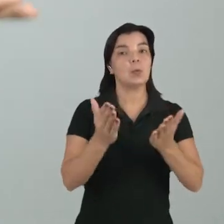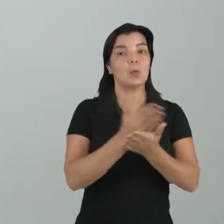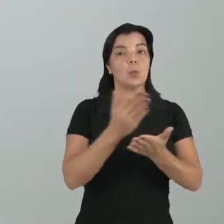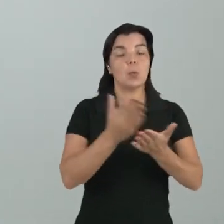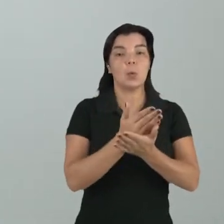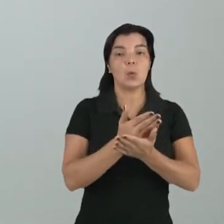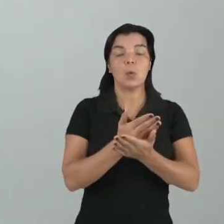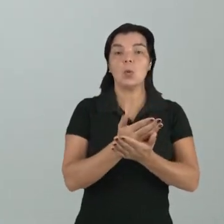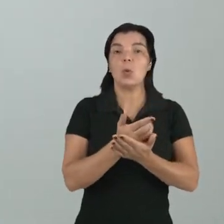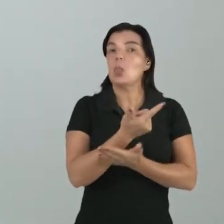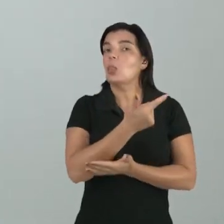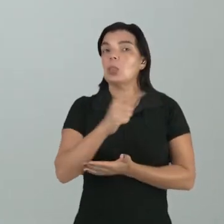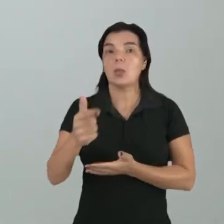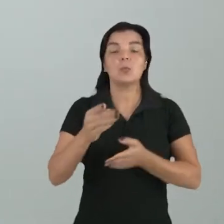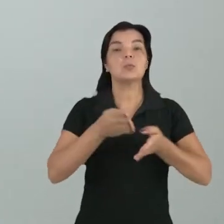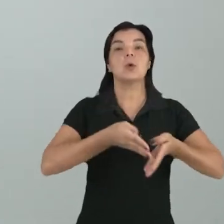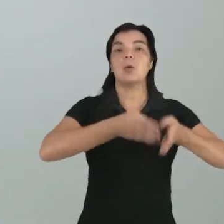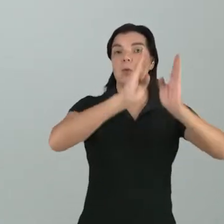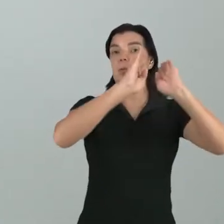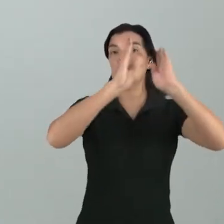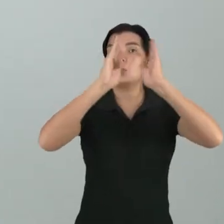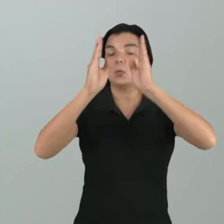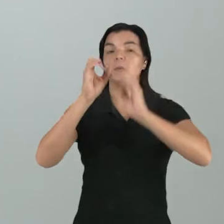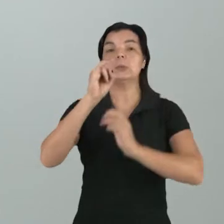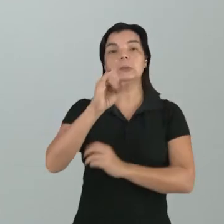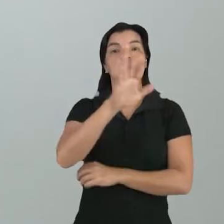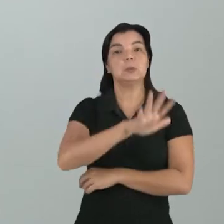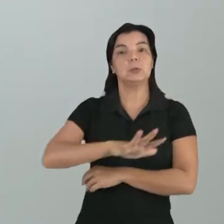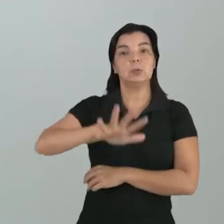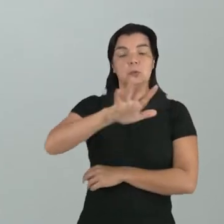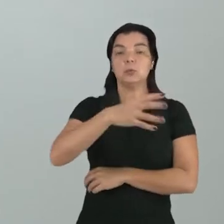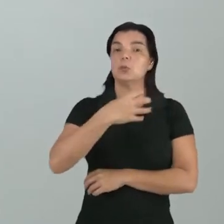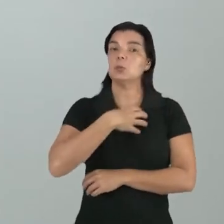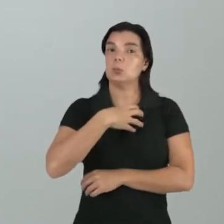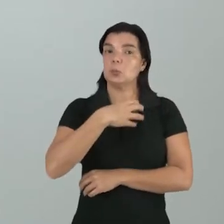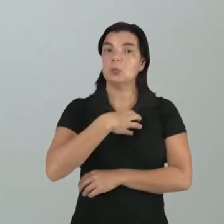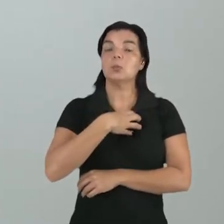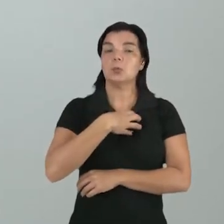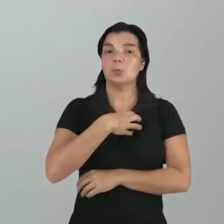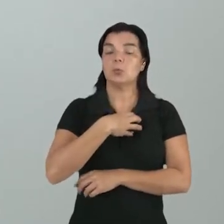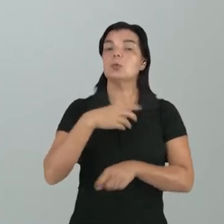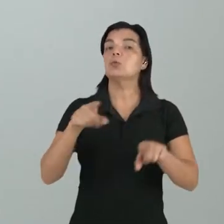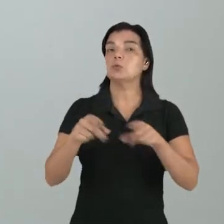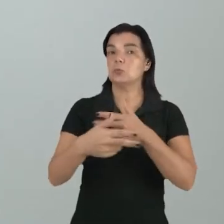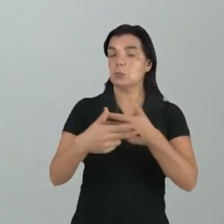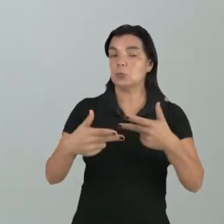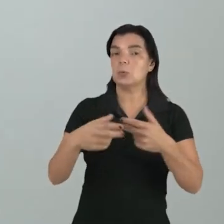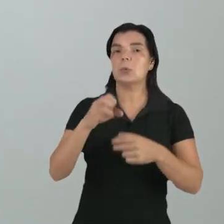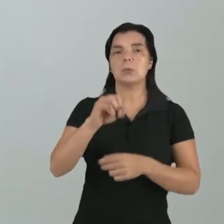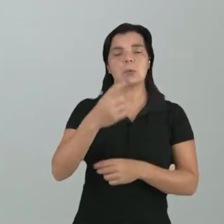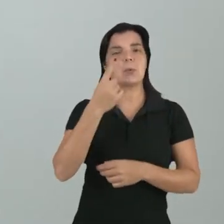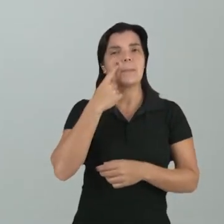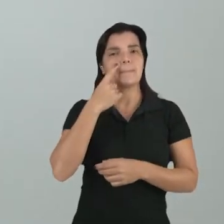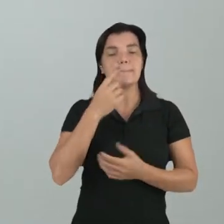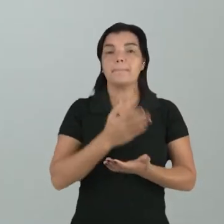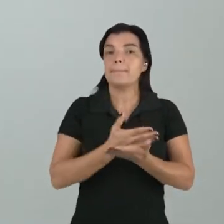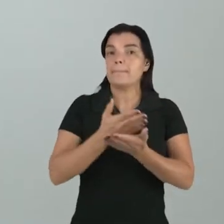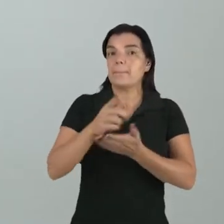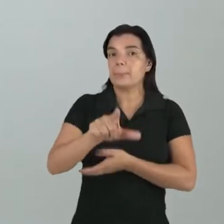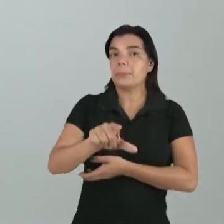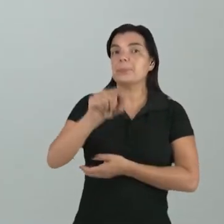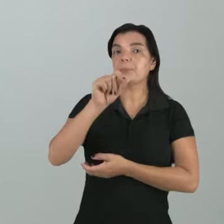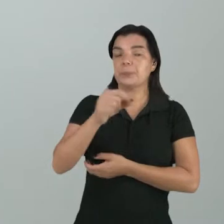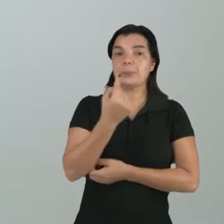a biblioteca deixará de existir. Então, se eu generalizar as minhas atitudes diante de um dilema, Você vê que ele parte do princípio